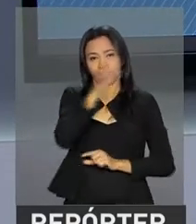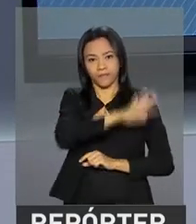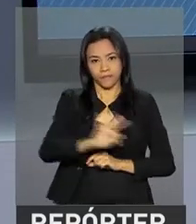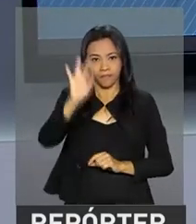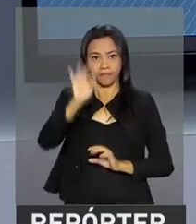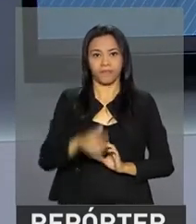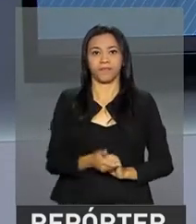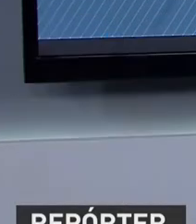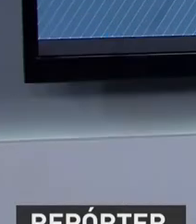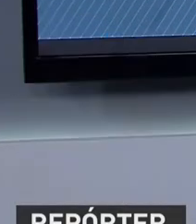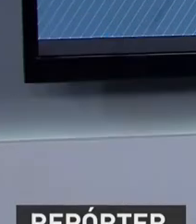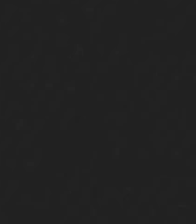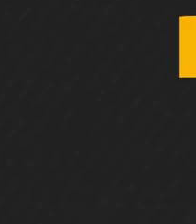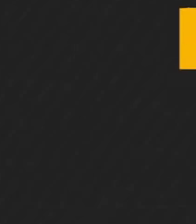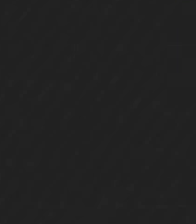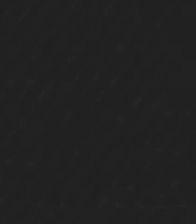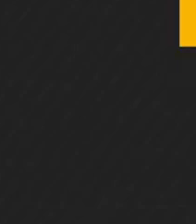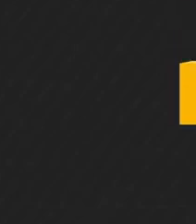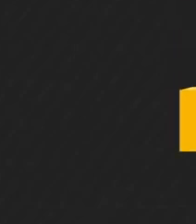federal